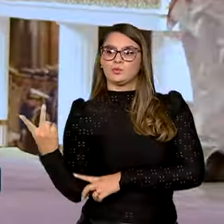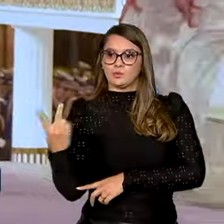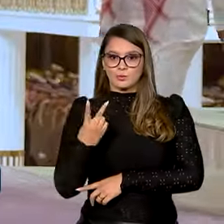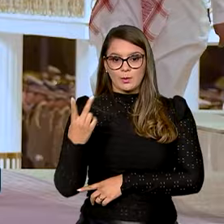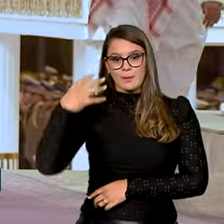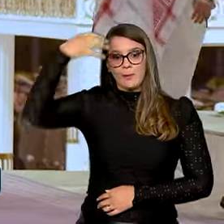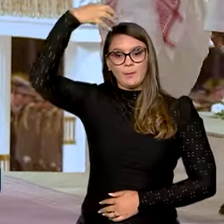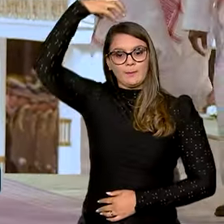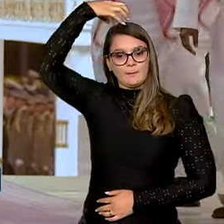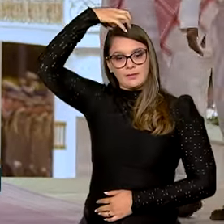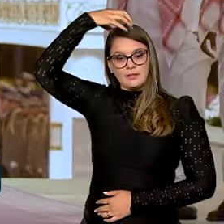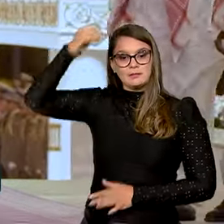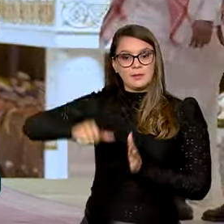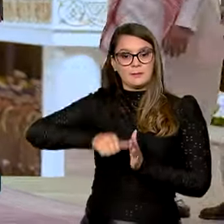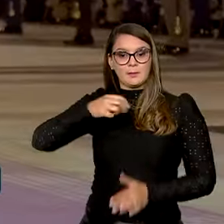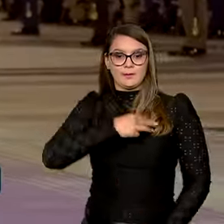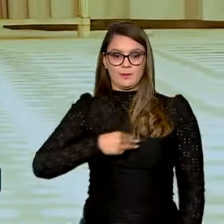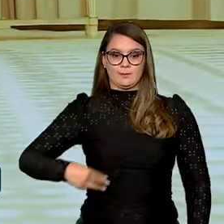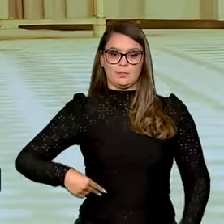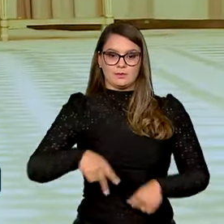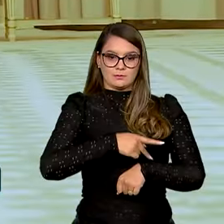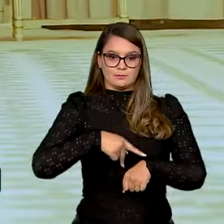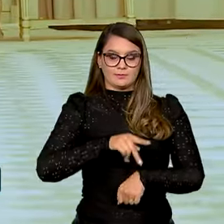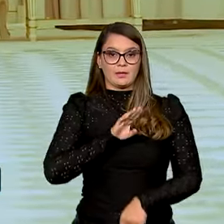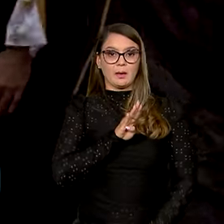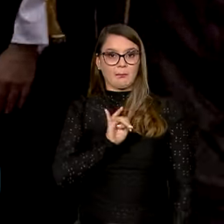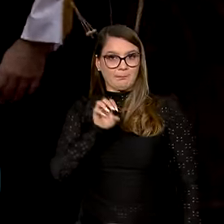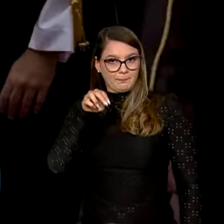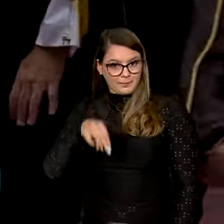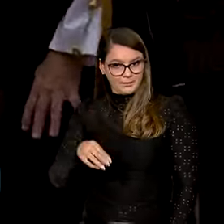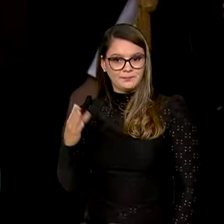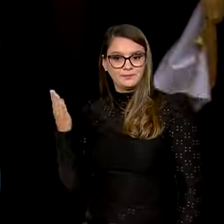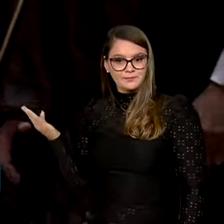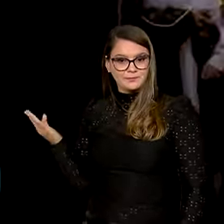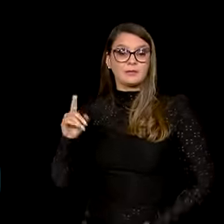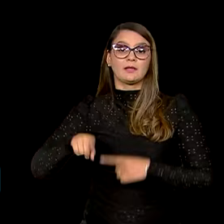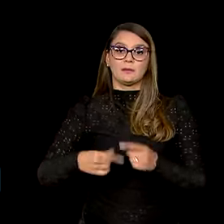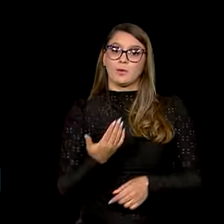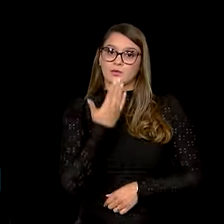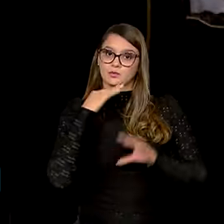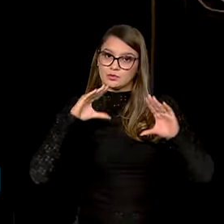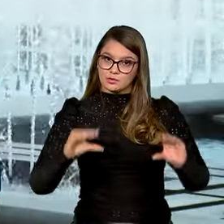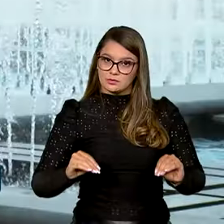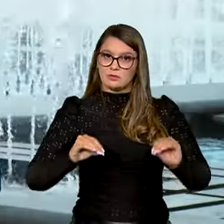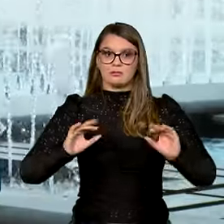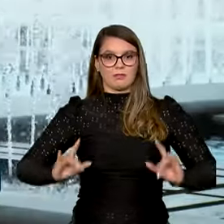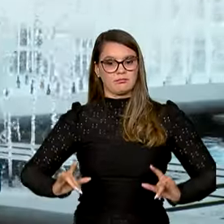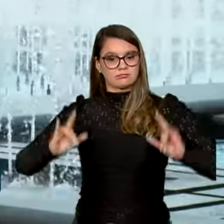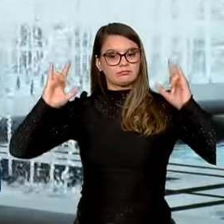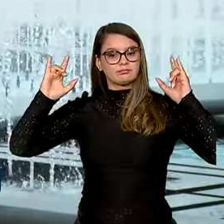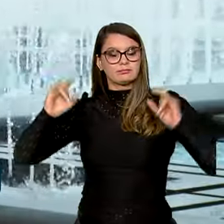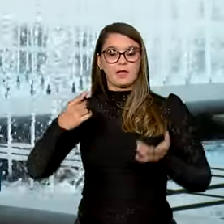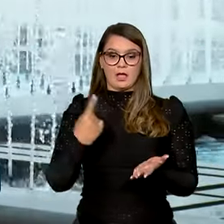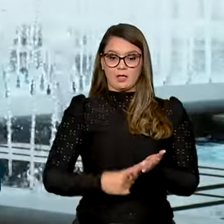o príncipe herdeiro e primeiro-ministro do país Mohammed Bin salman seguido de um jantar no Palácio Real a agenda